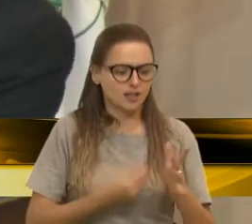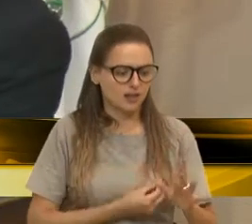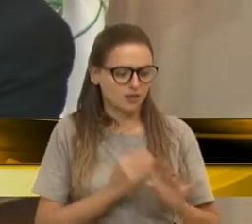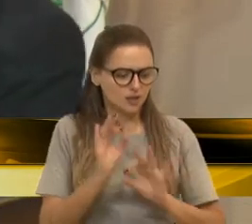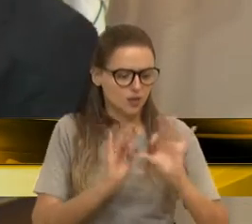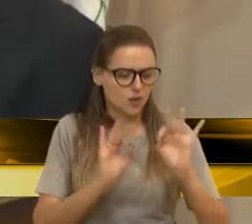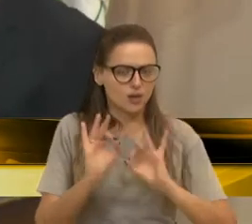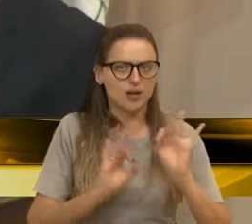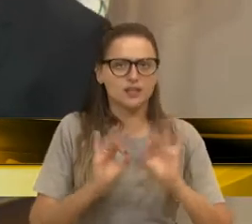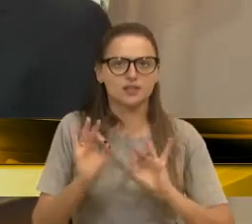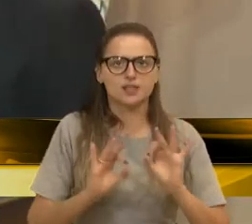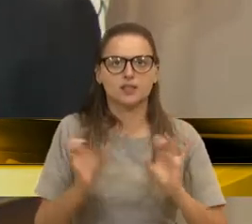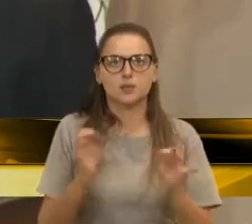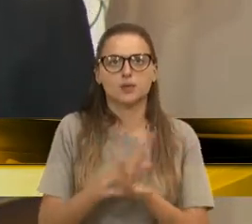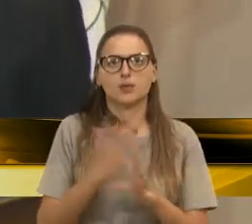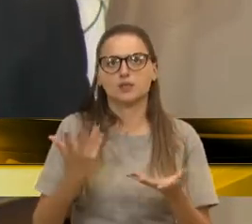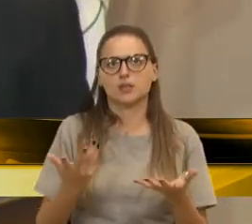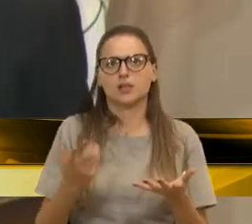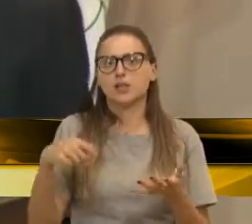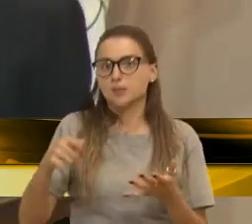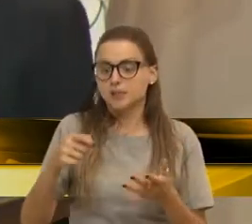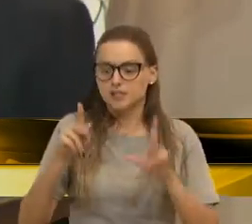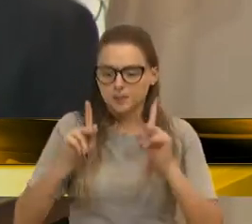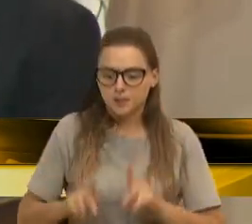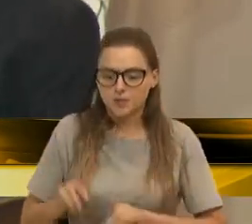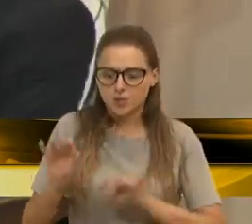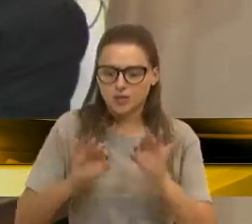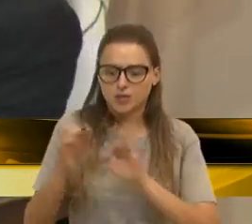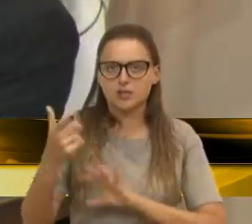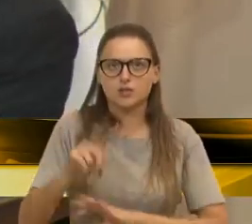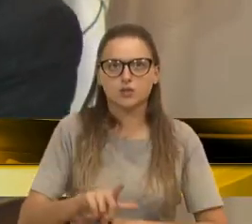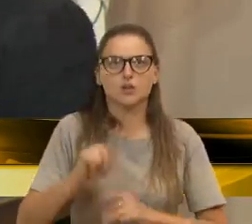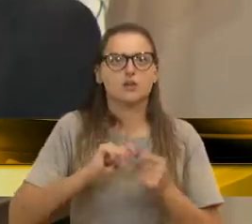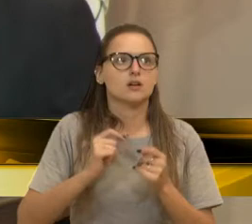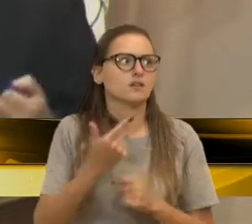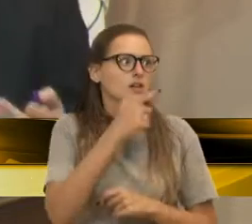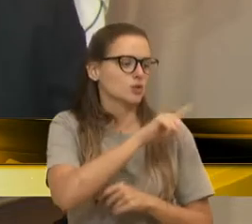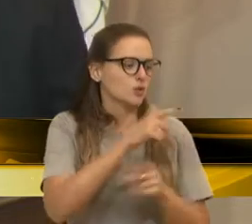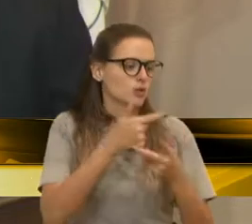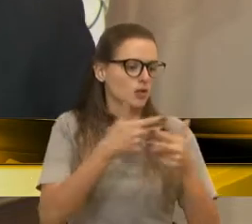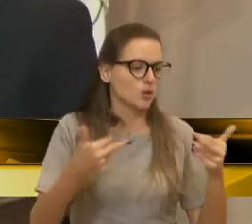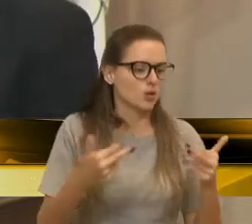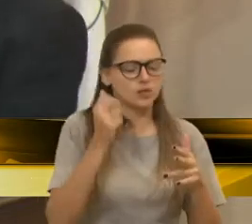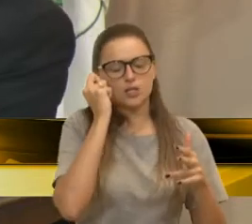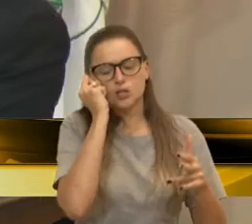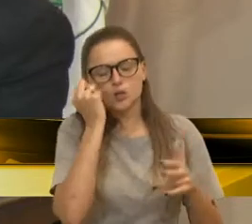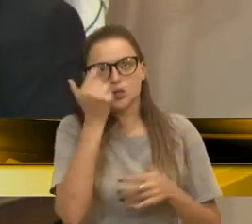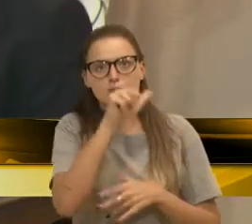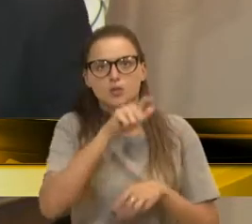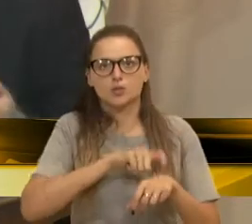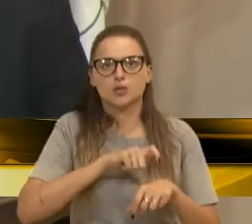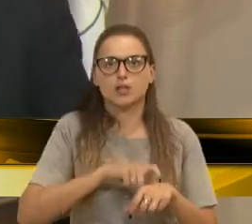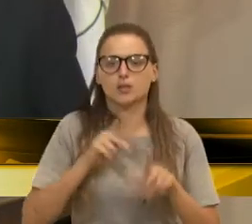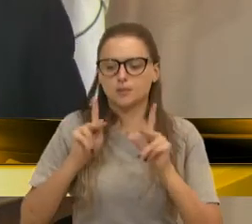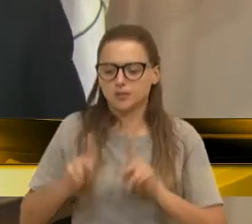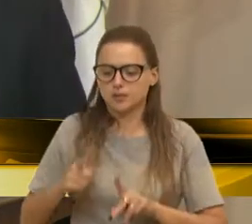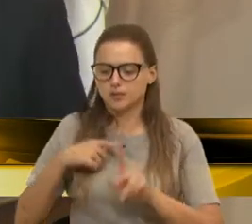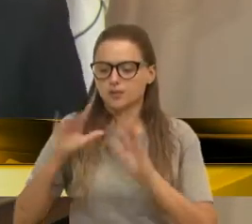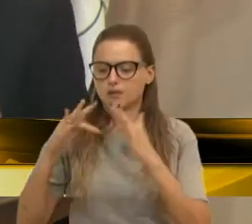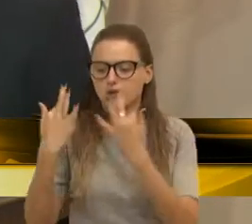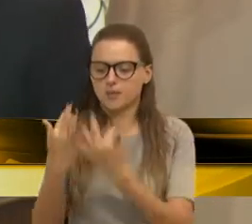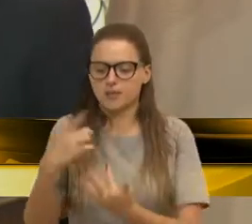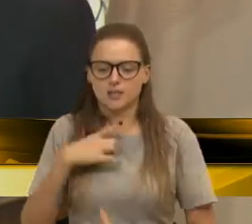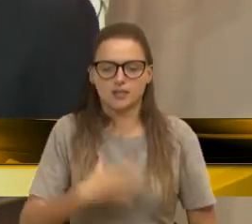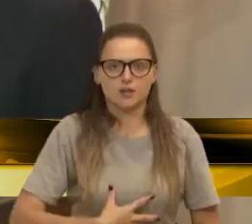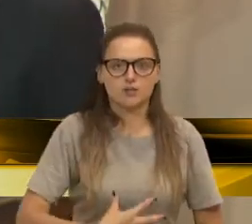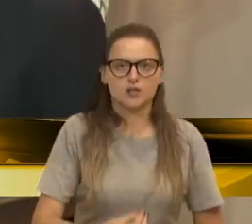para esse horário? Dá um tempo para a pessoa se reorganizar. Ela faz outra coisa de dia, ela dorme em outro horário, as pessoas têm família, têm filhos, tem